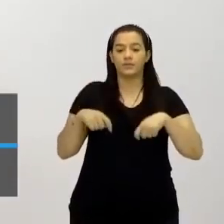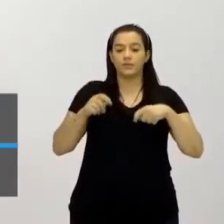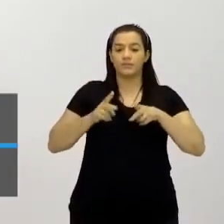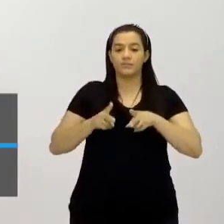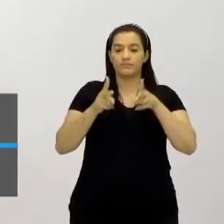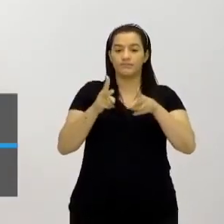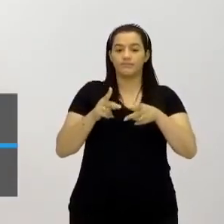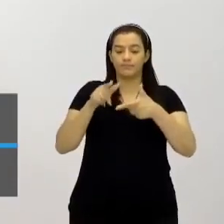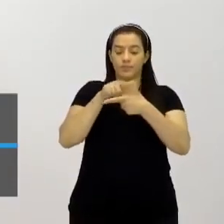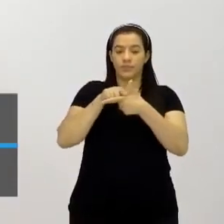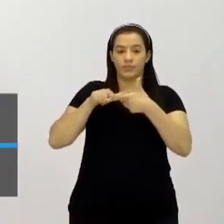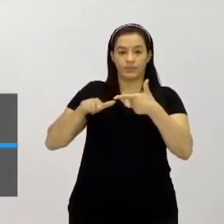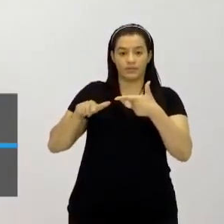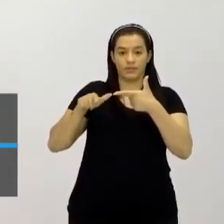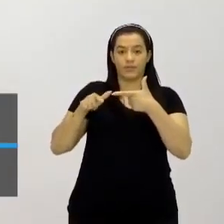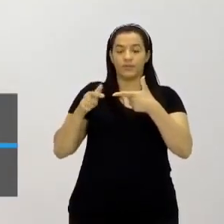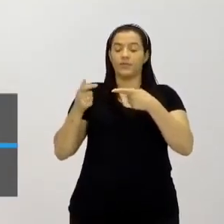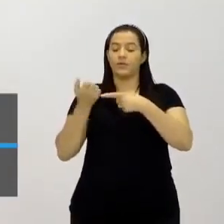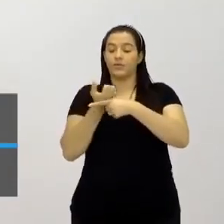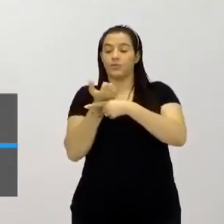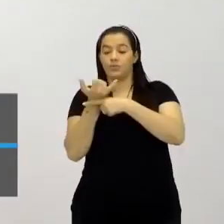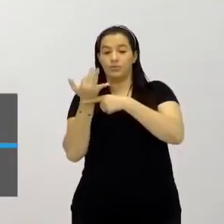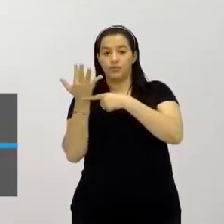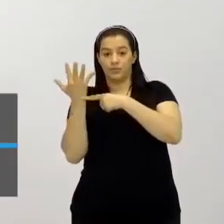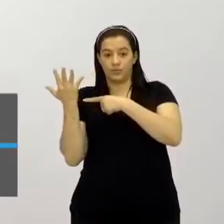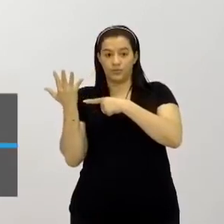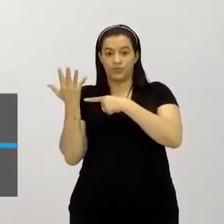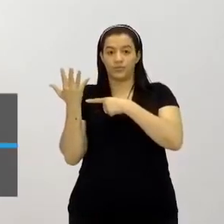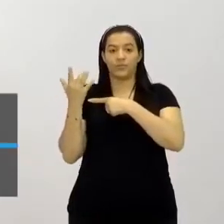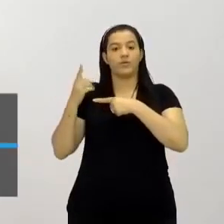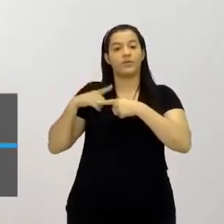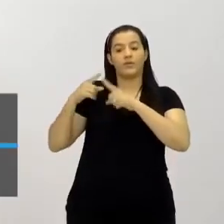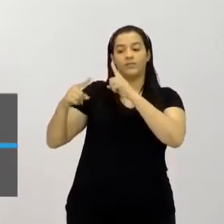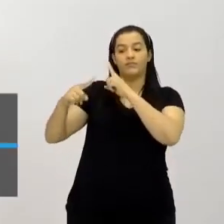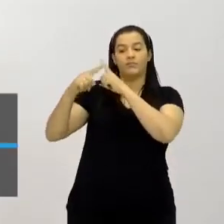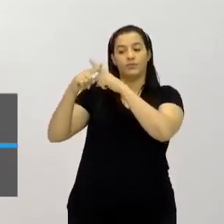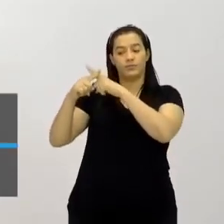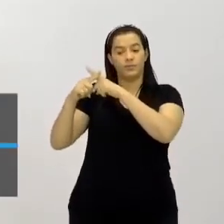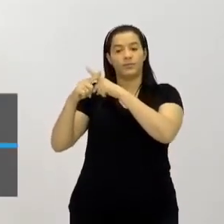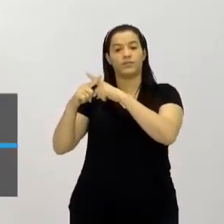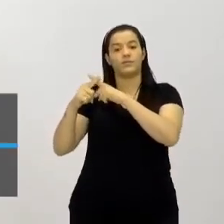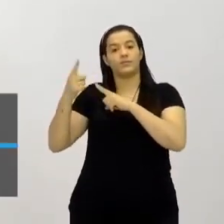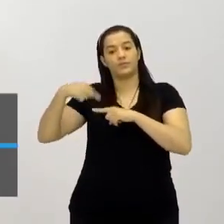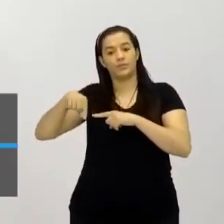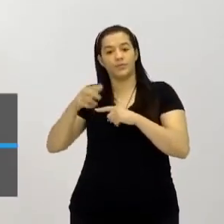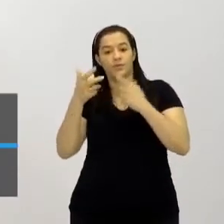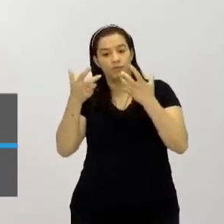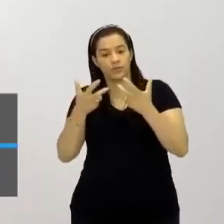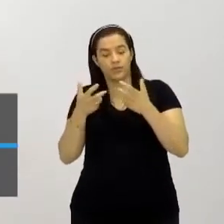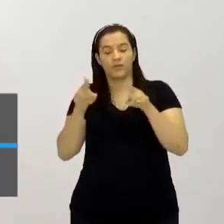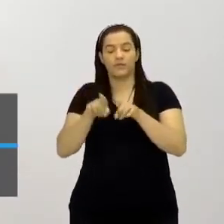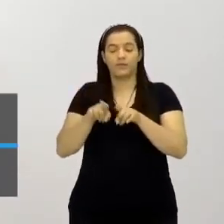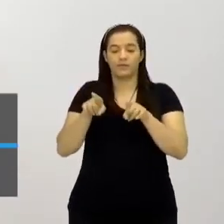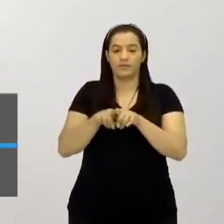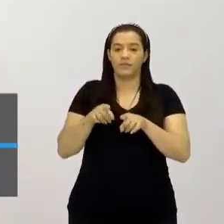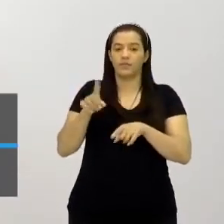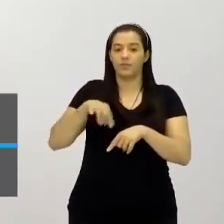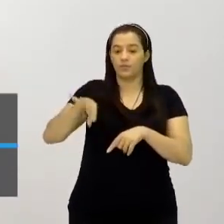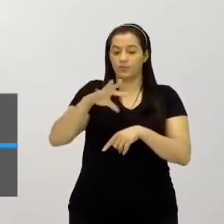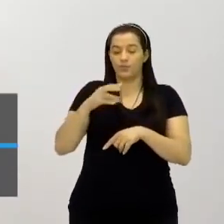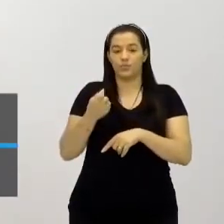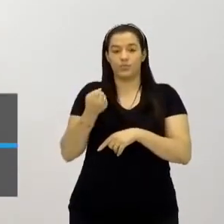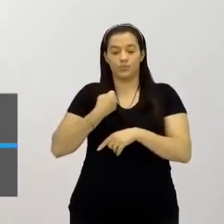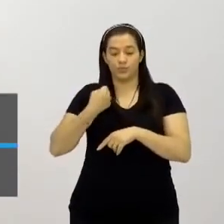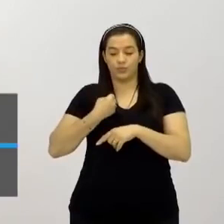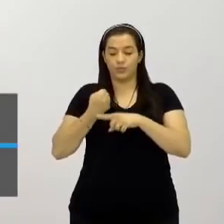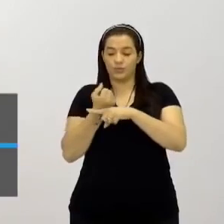divisão. E com o número de cima, a gente sempre faz multiplicação quando a gente quer calcular a fração de um número.